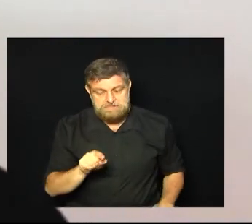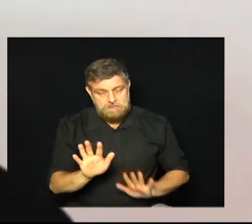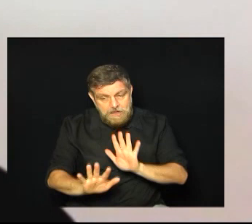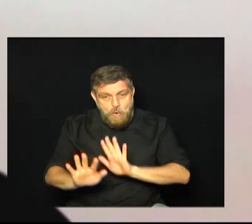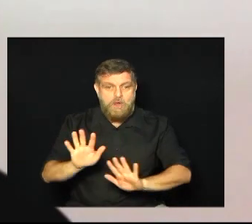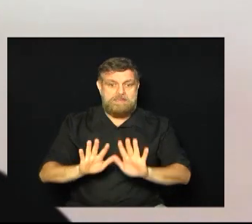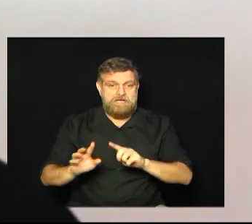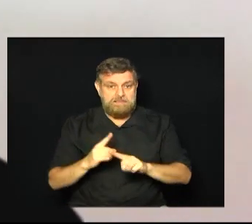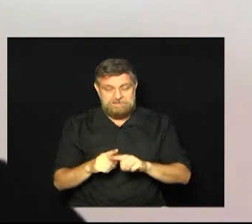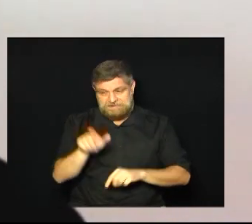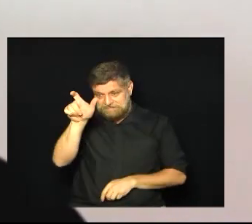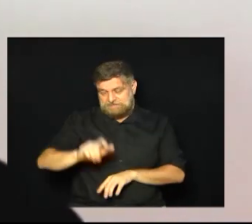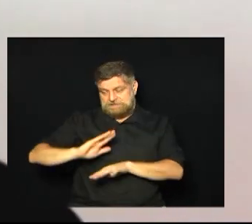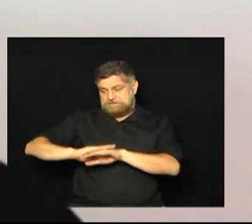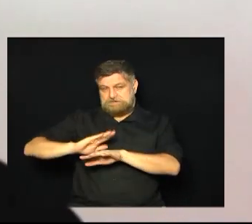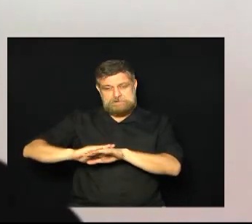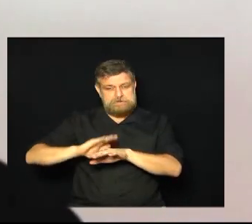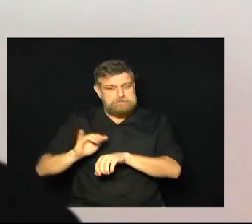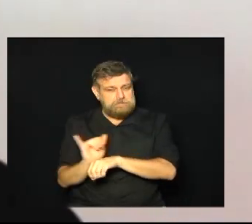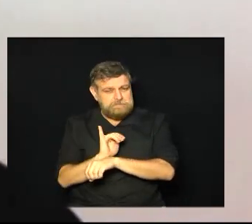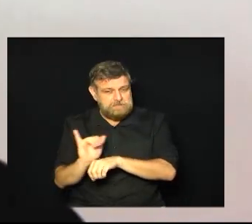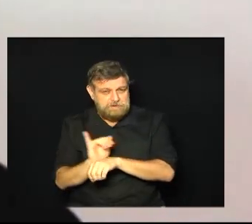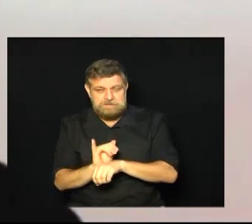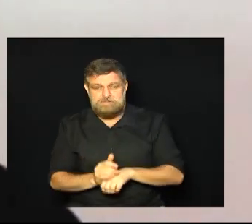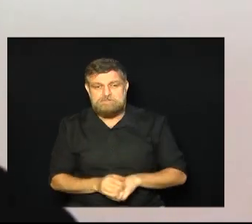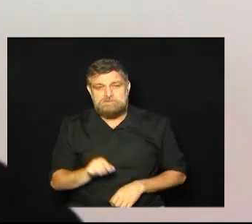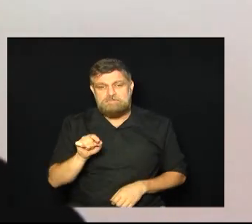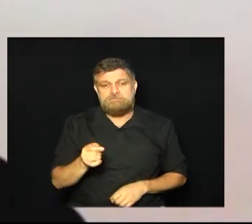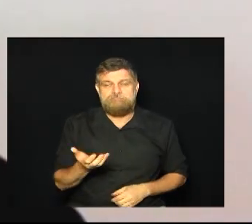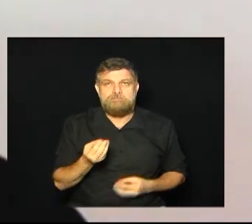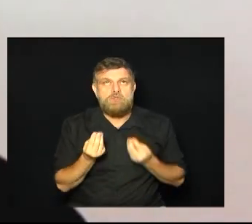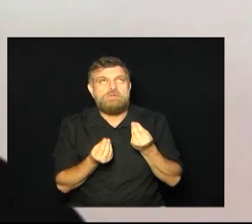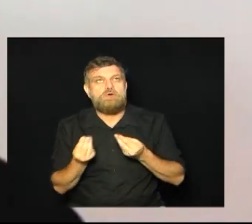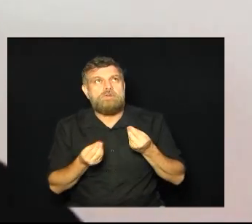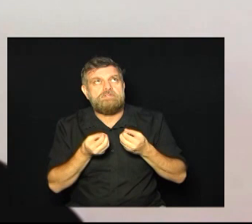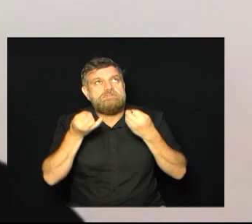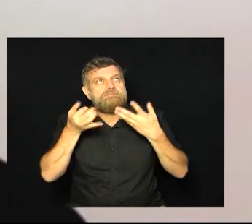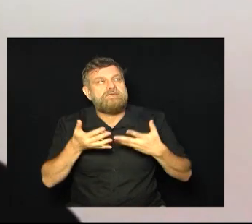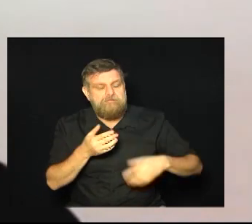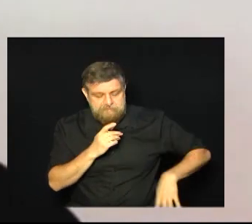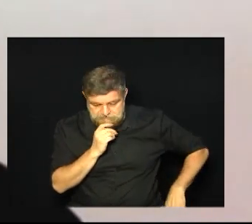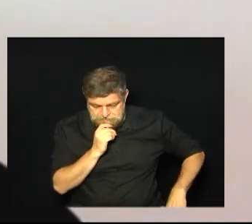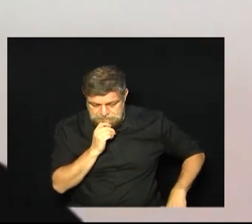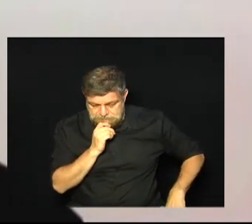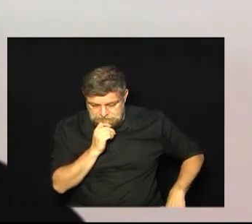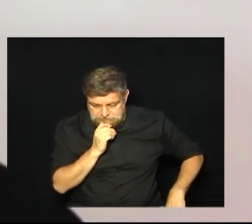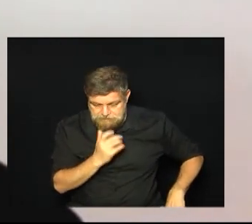porque às vezes você vai fazer algumas como se diz? querer ter essa